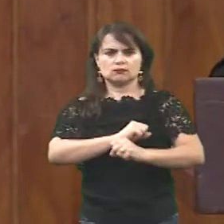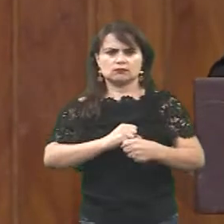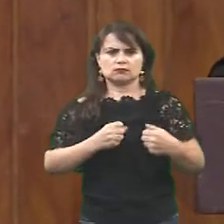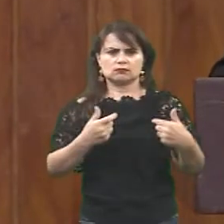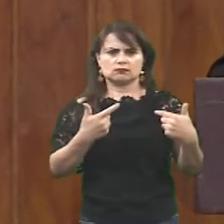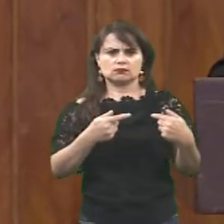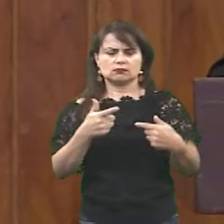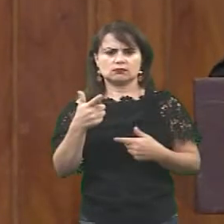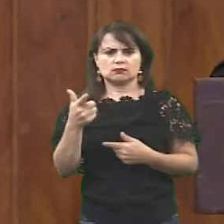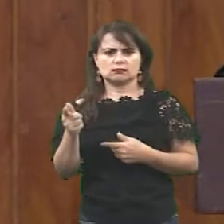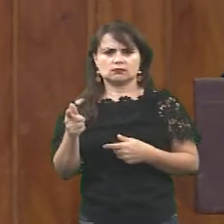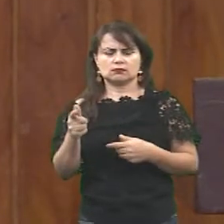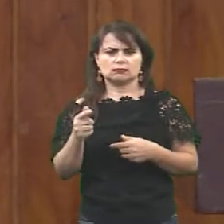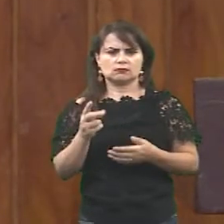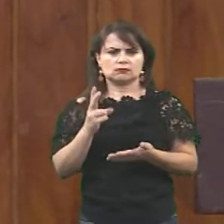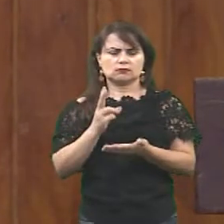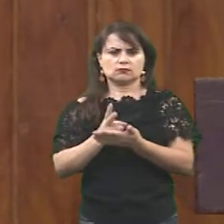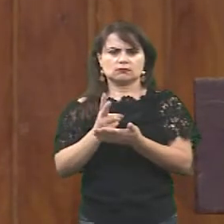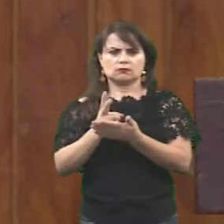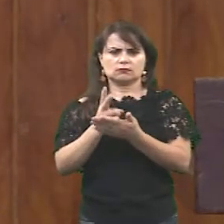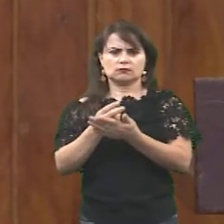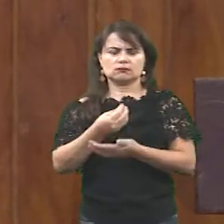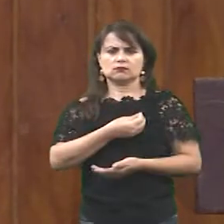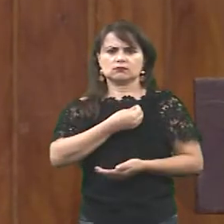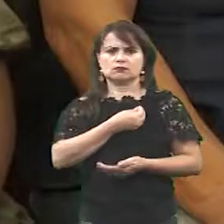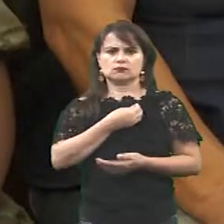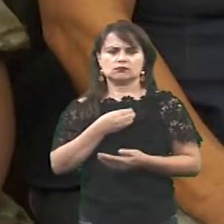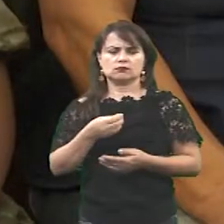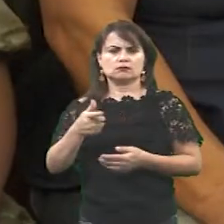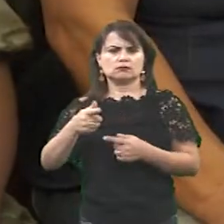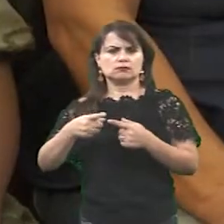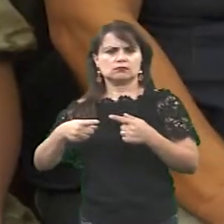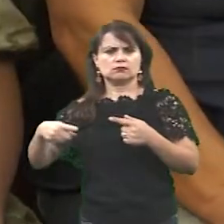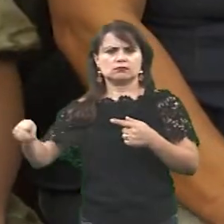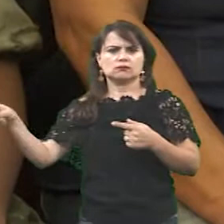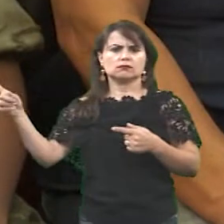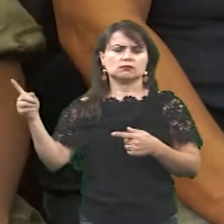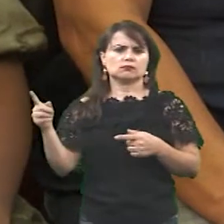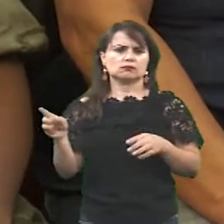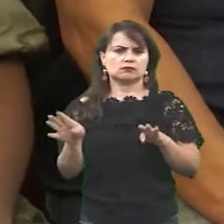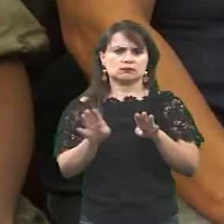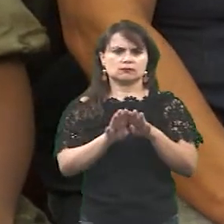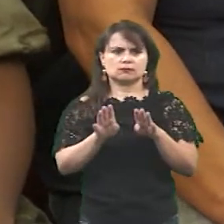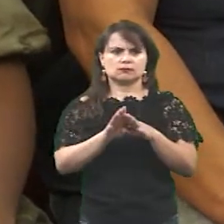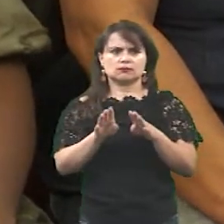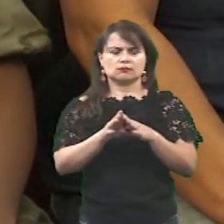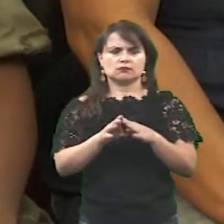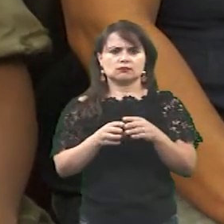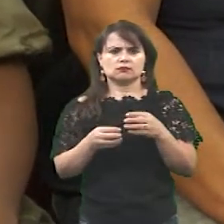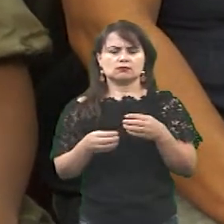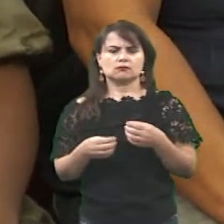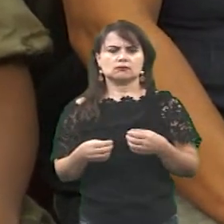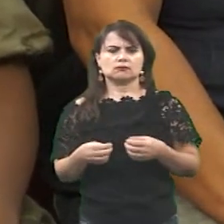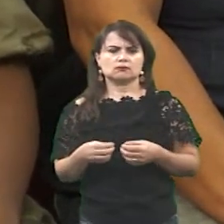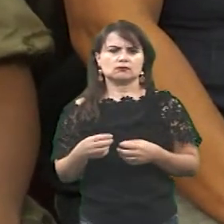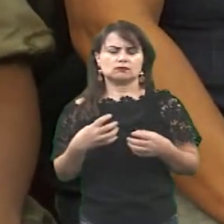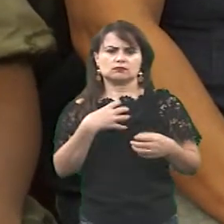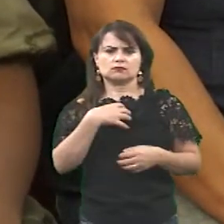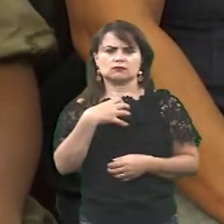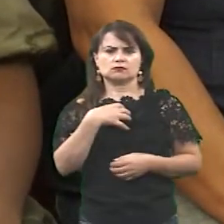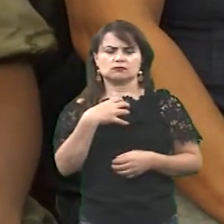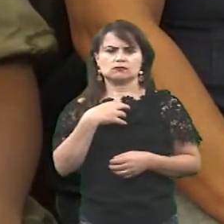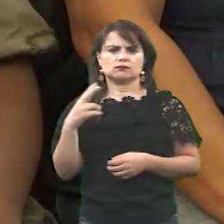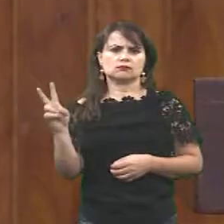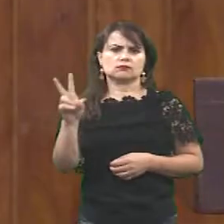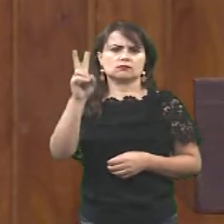base para o resto da vida, em especial disciplina e as virtudes que o homem deve